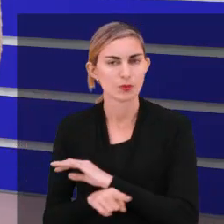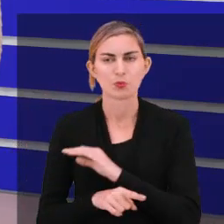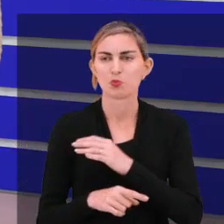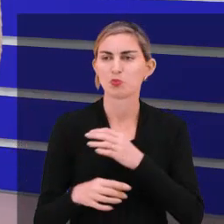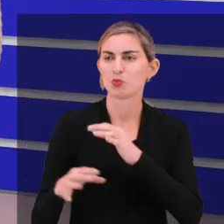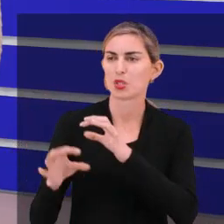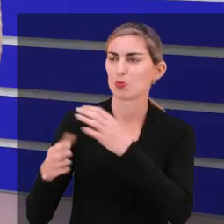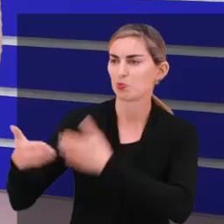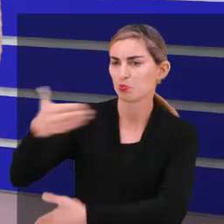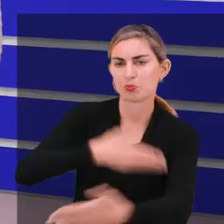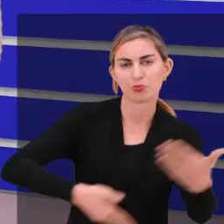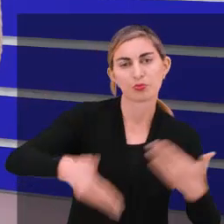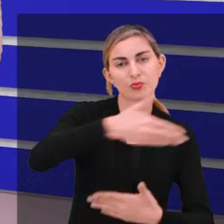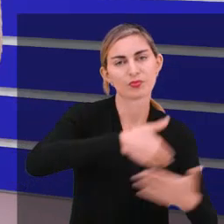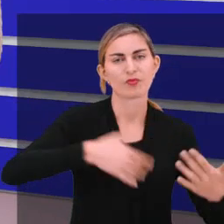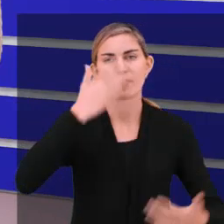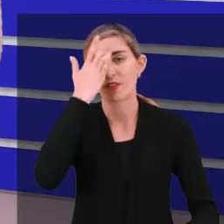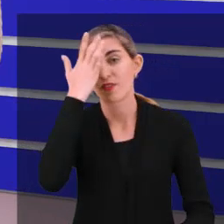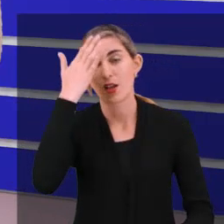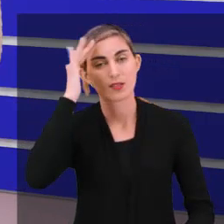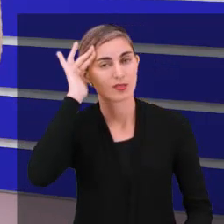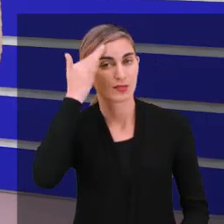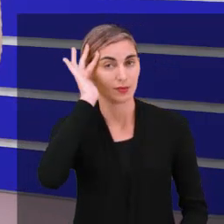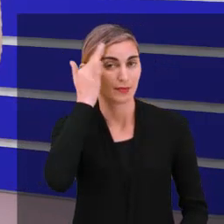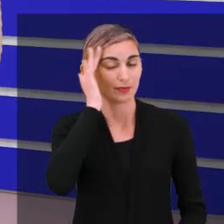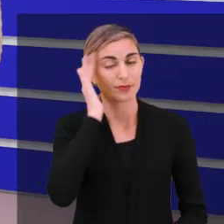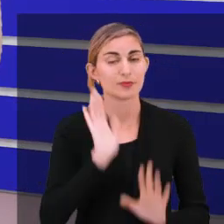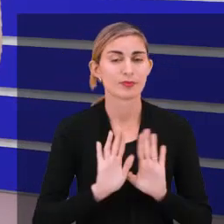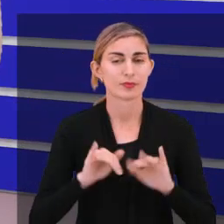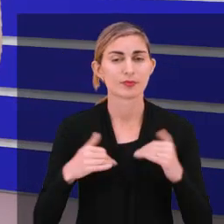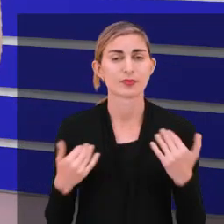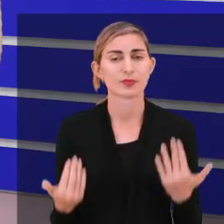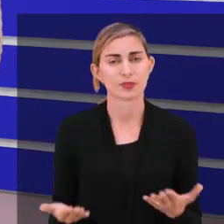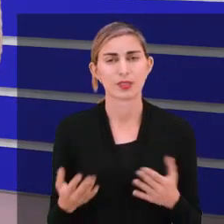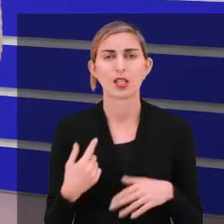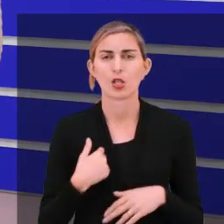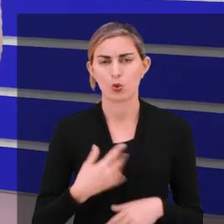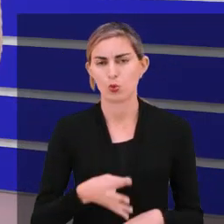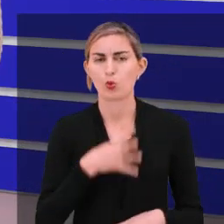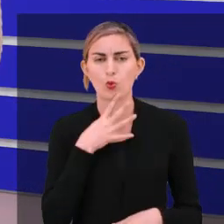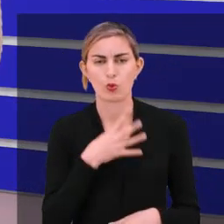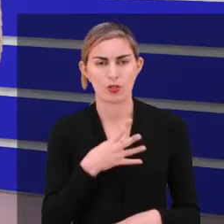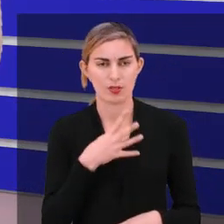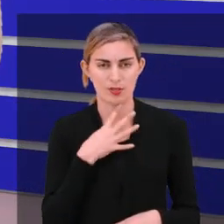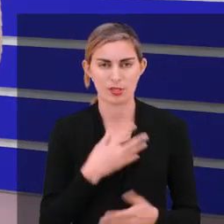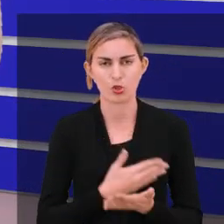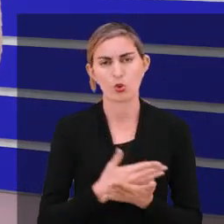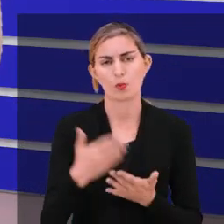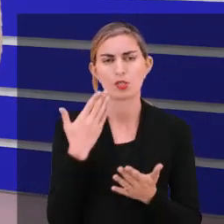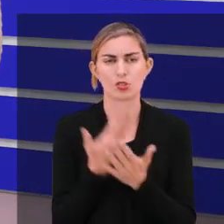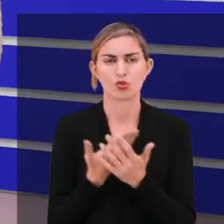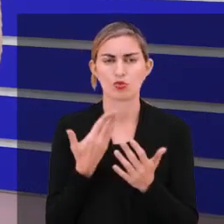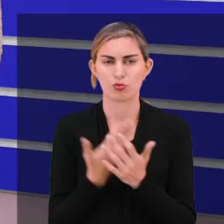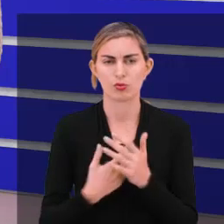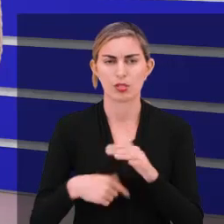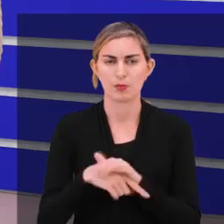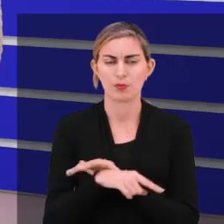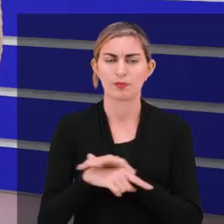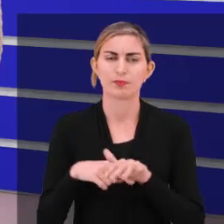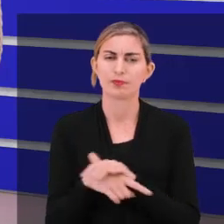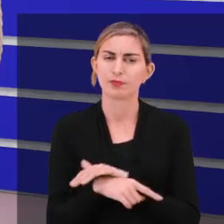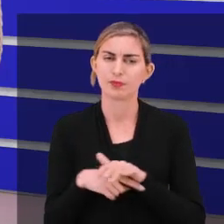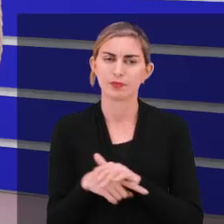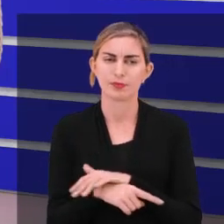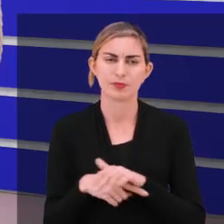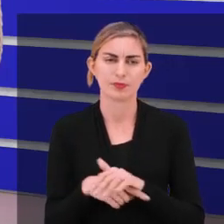né? Através de uma fácil compreensão. Então, foi aí que eu conheci, comecei a estudar, pesquisar